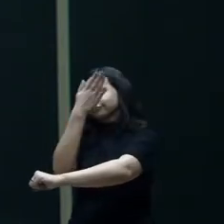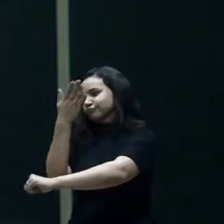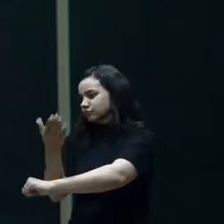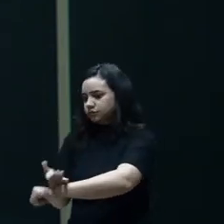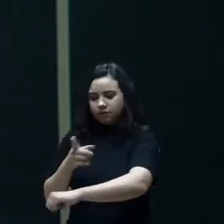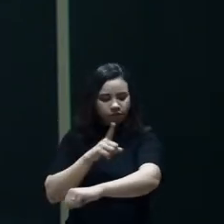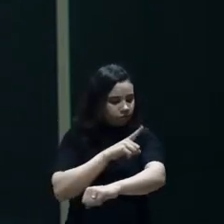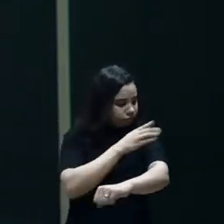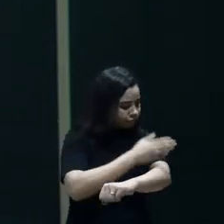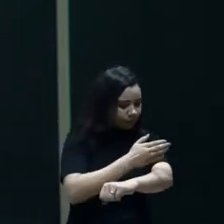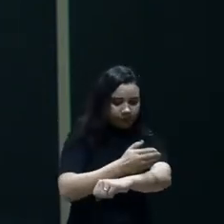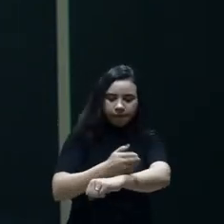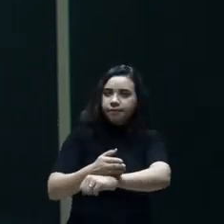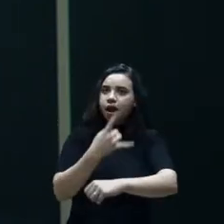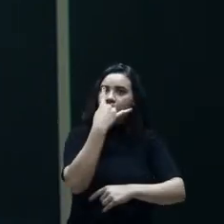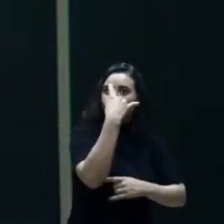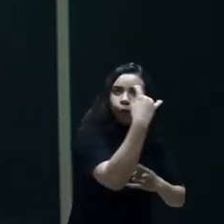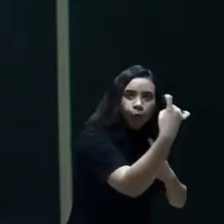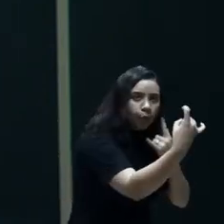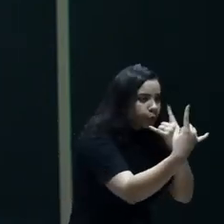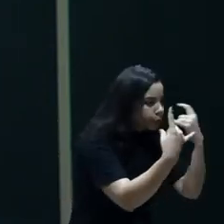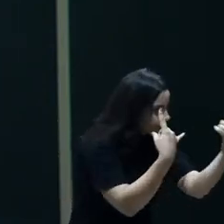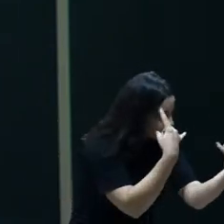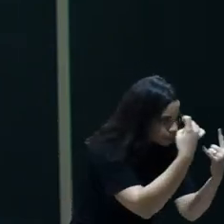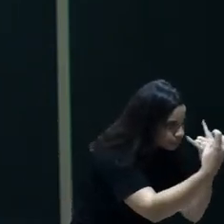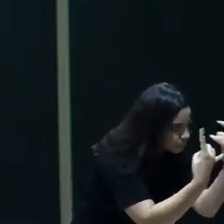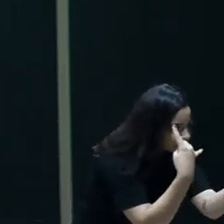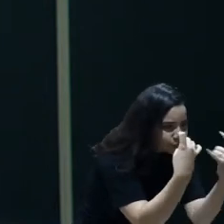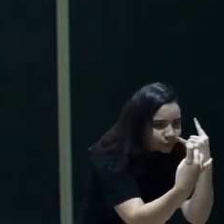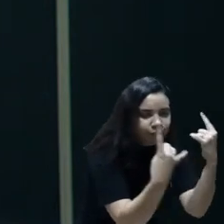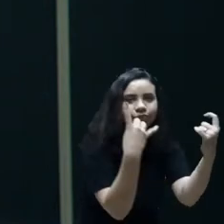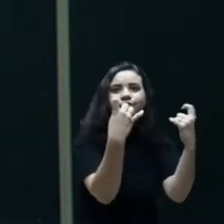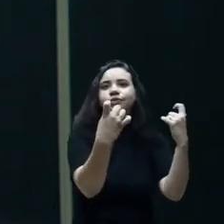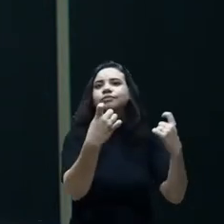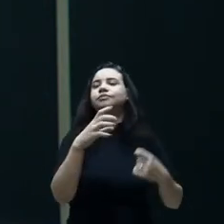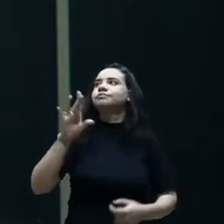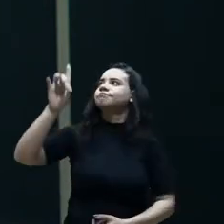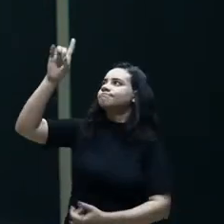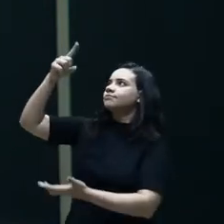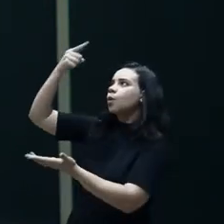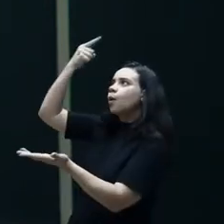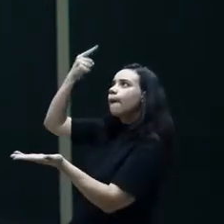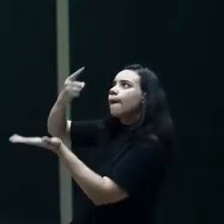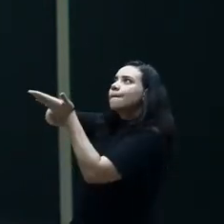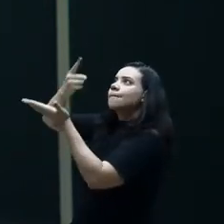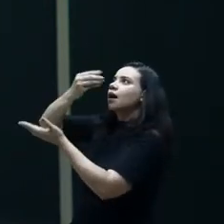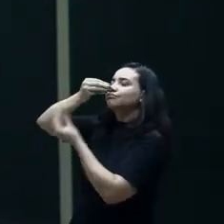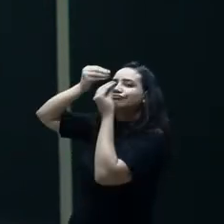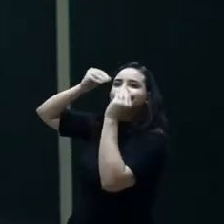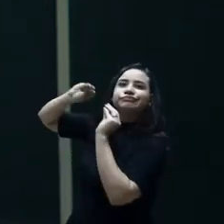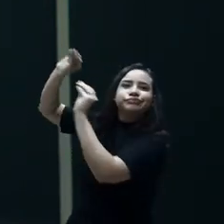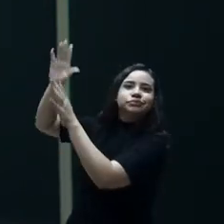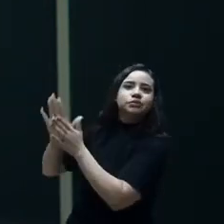por cento a esses prazeres. E deixamos um compromisso de palavra, porque nós não temos